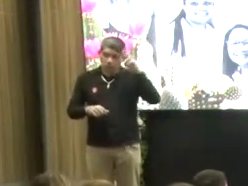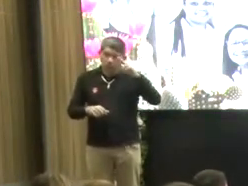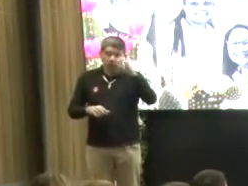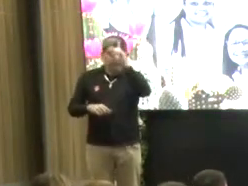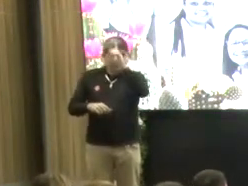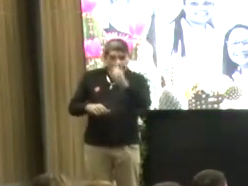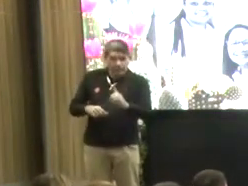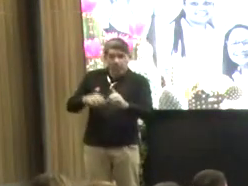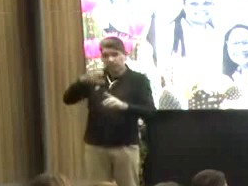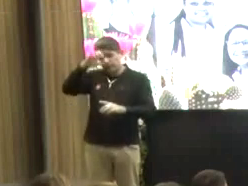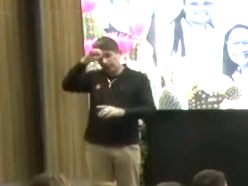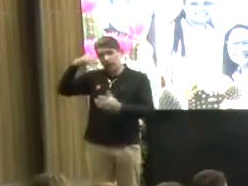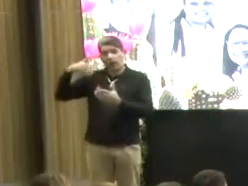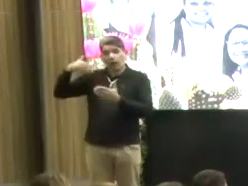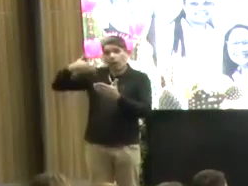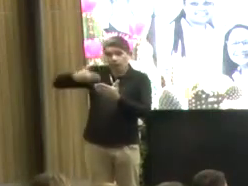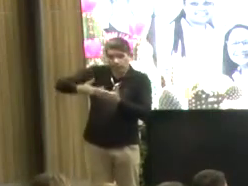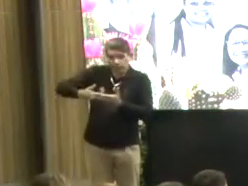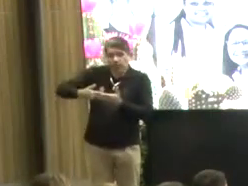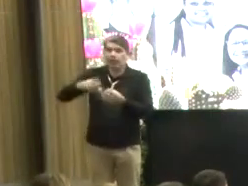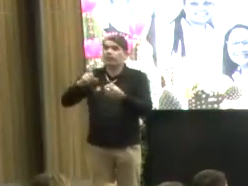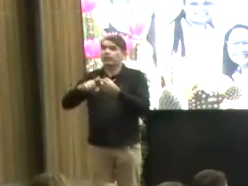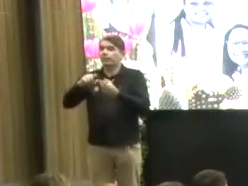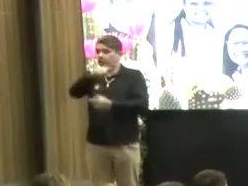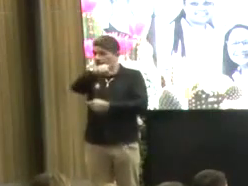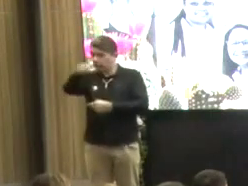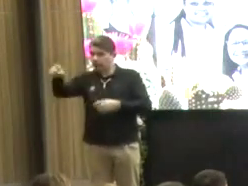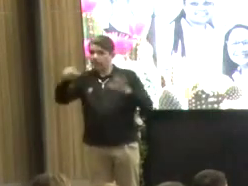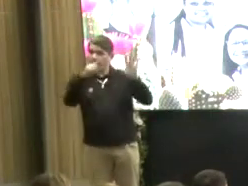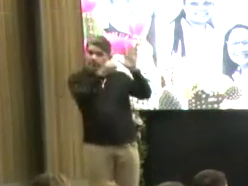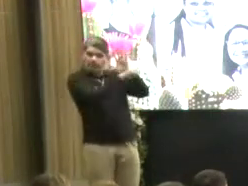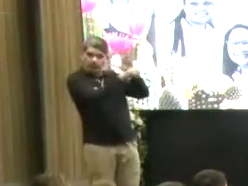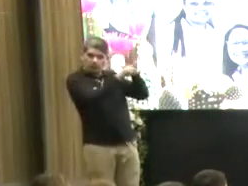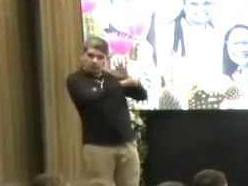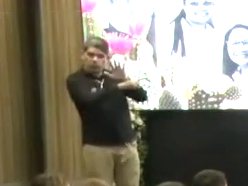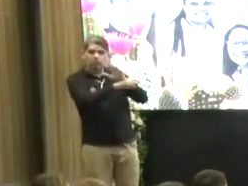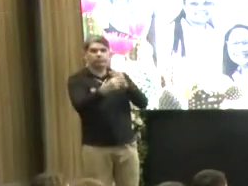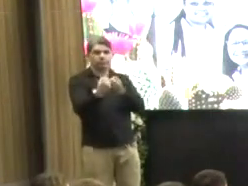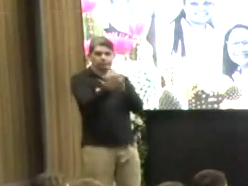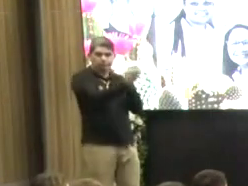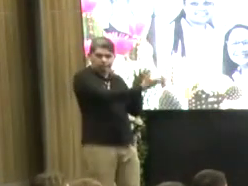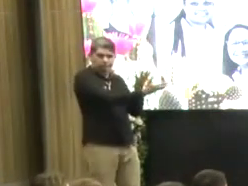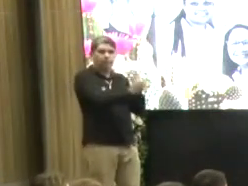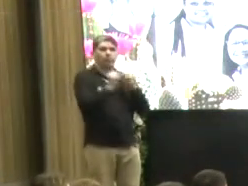vida? E as perguntinhas precisam chegar para mim, certo, gente?